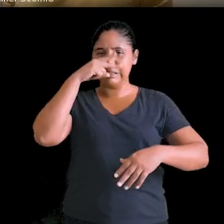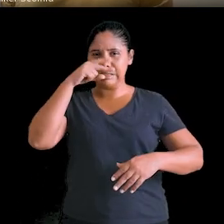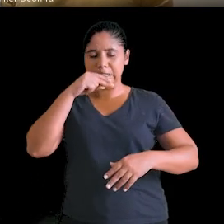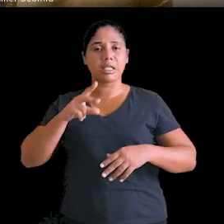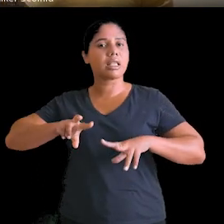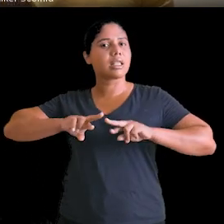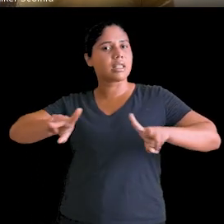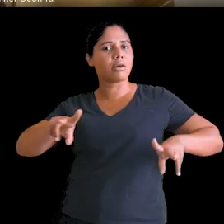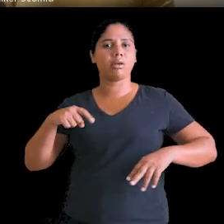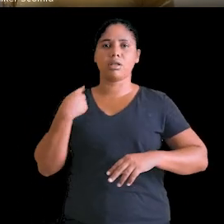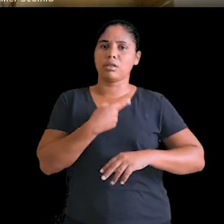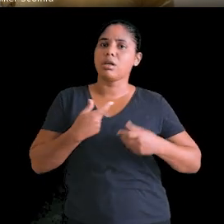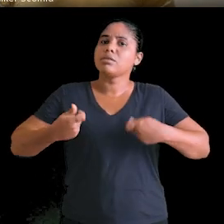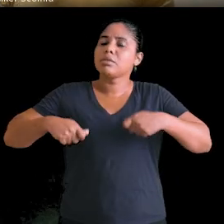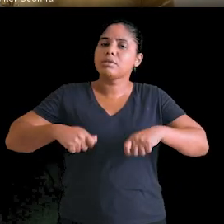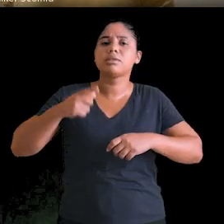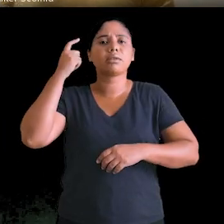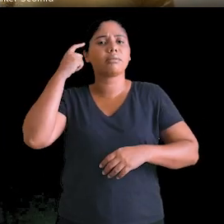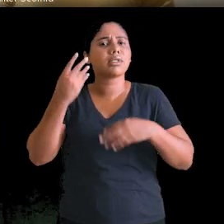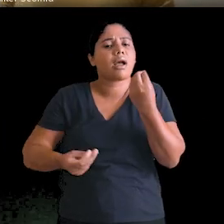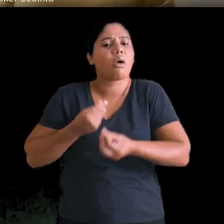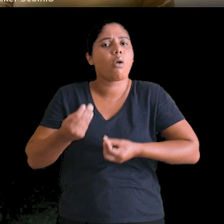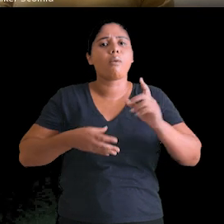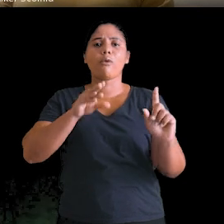agravos associados à saúde para essa pessoa que gesta.